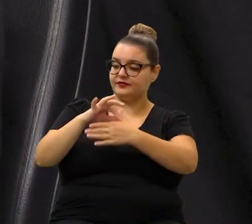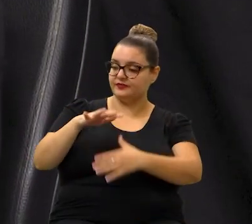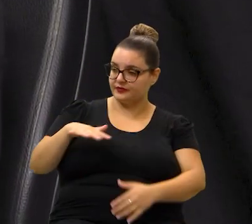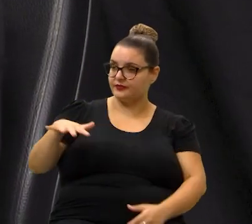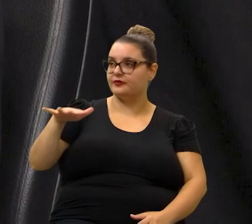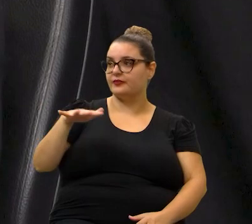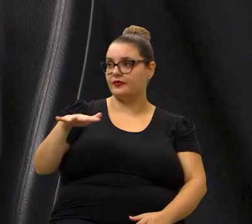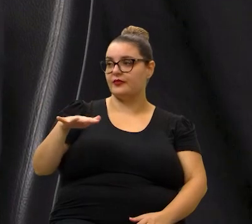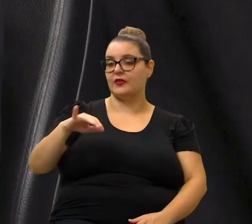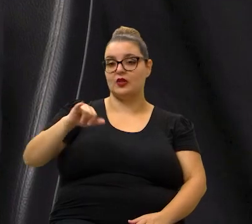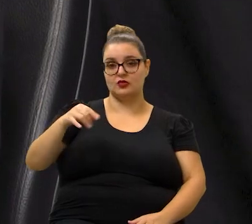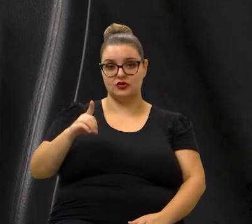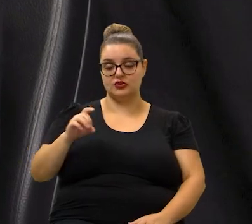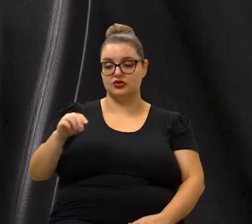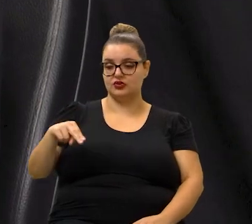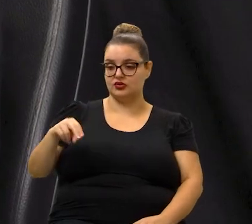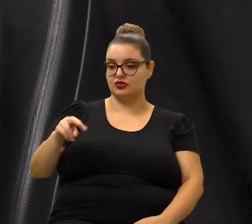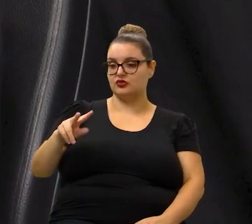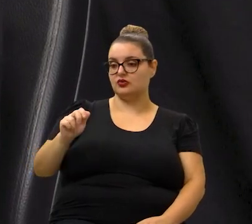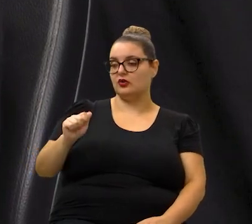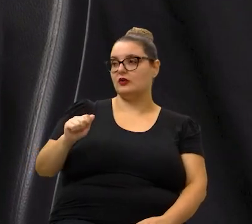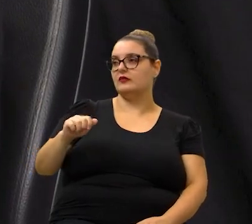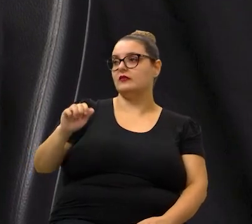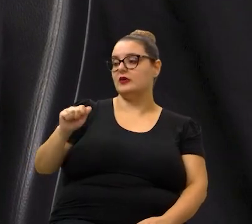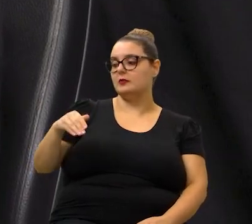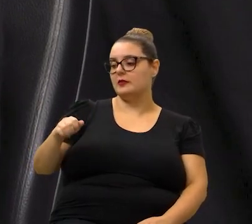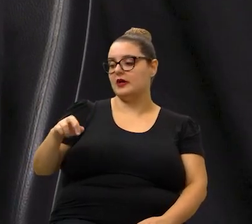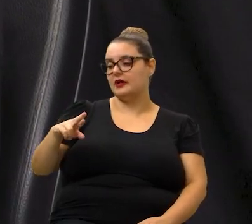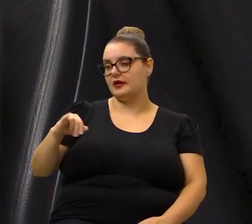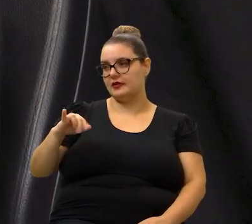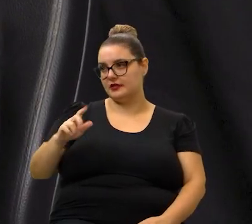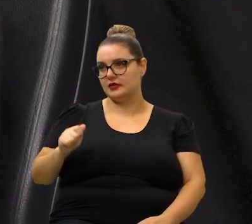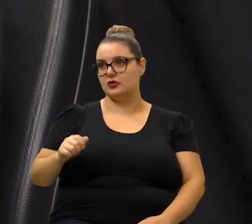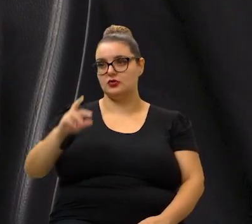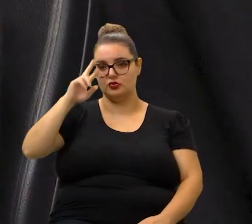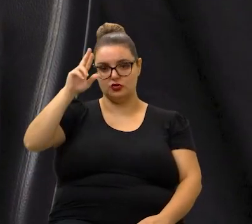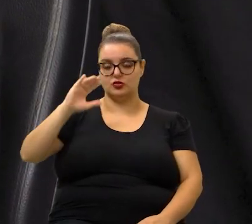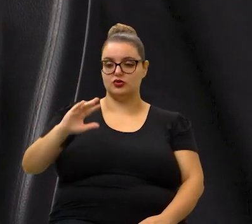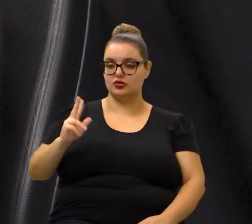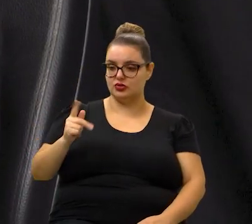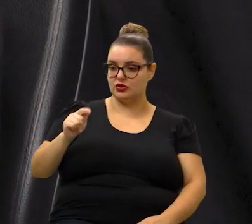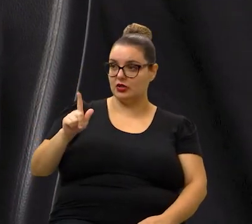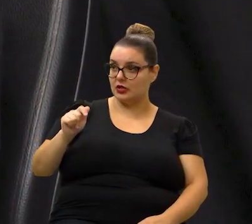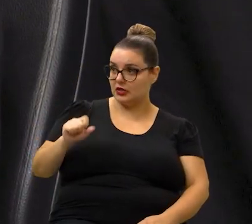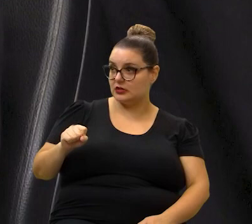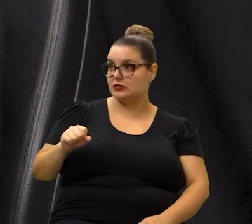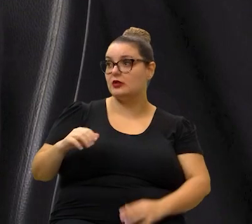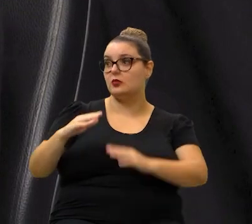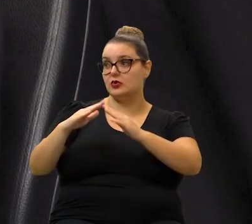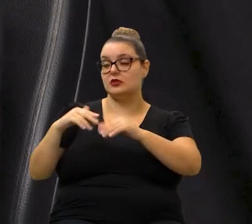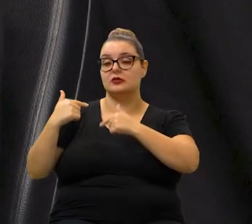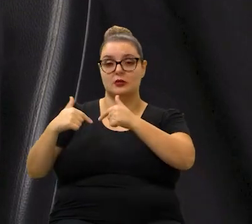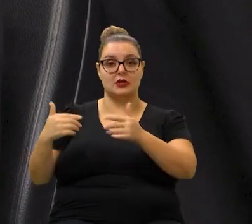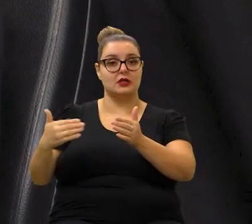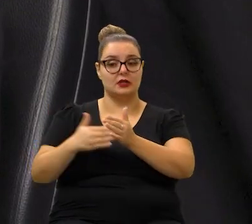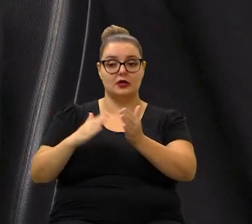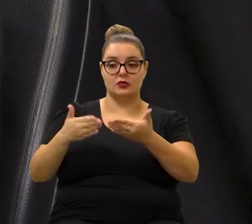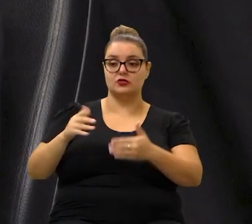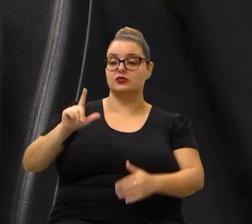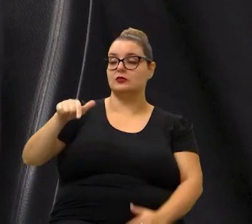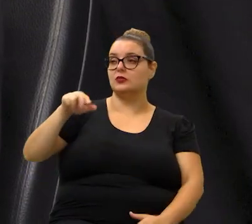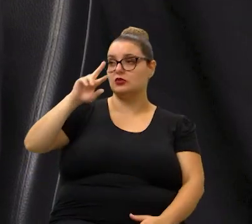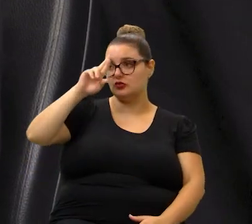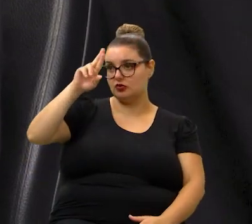ali no Jardim Nova América o Sr Chagas que é morador está lá até hoje trabalhando também depois o Senhor